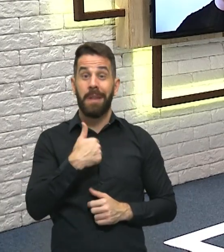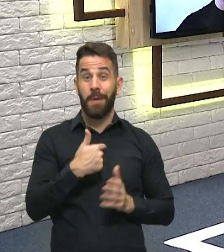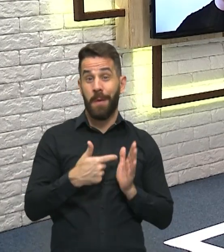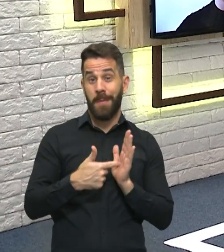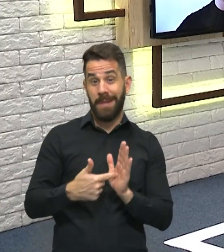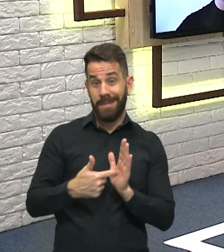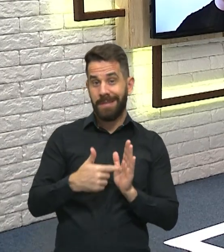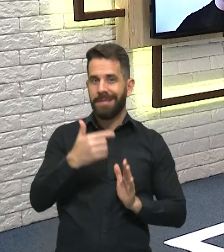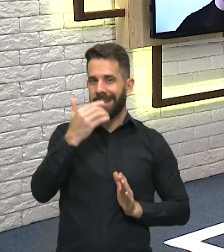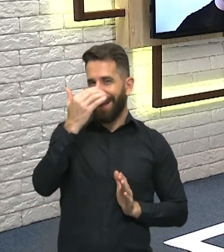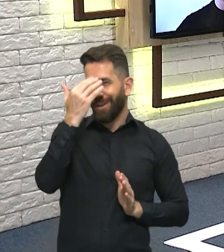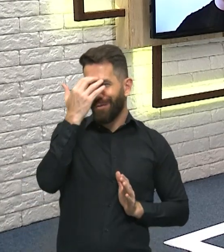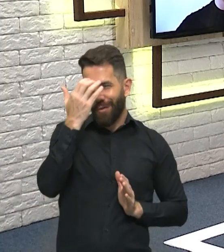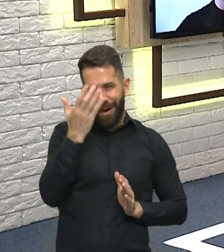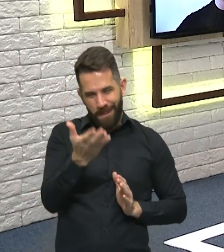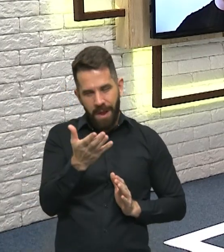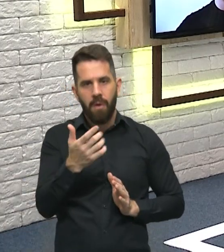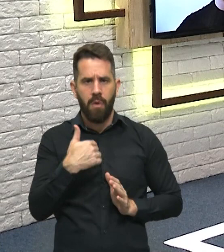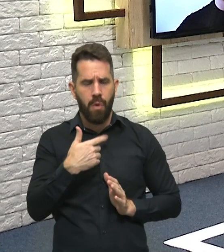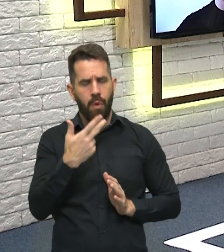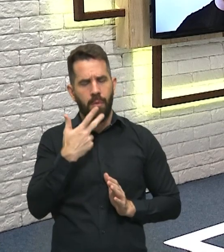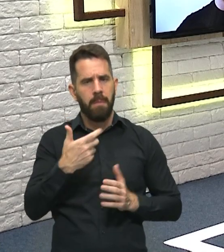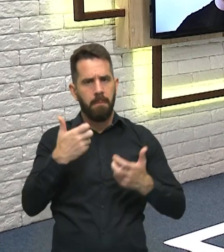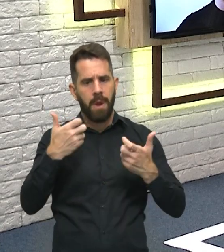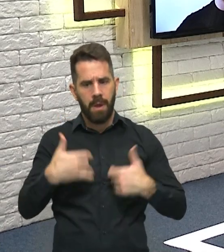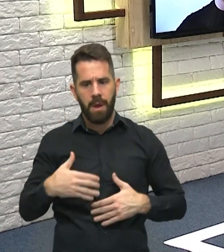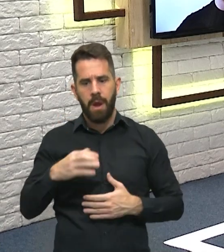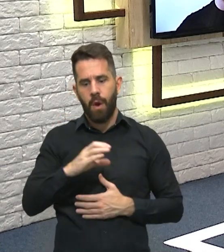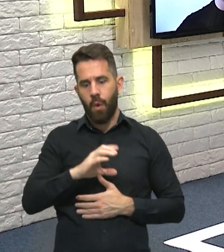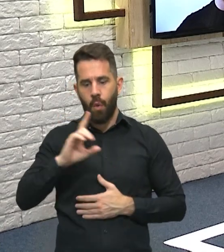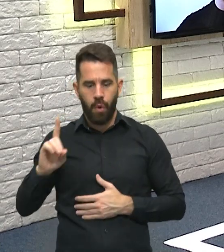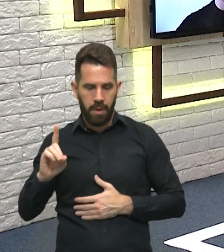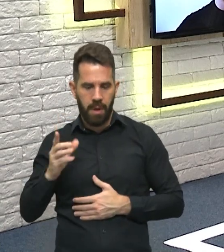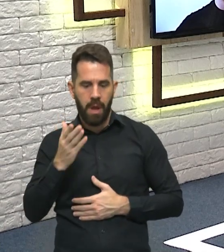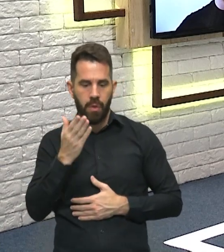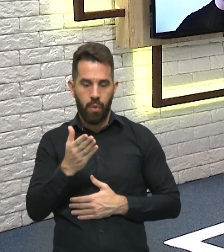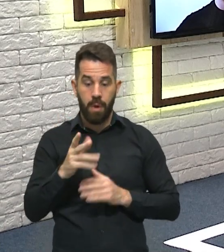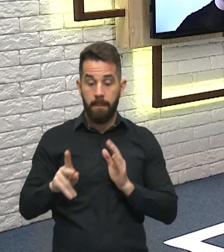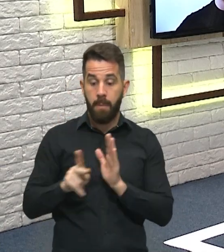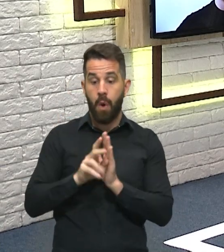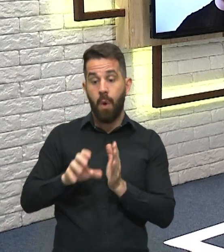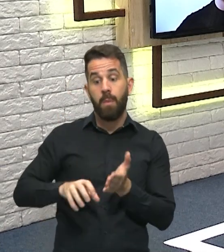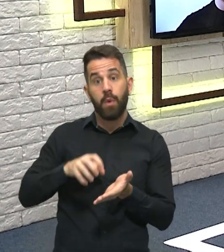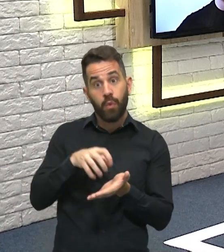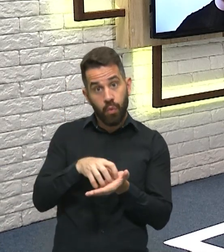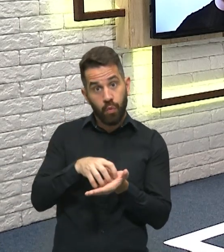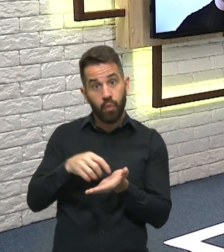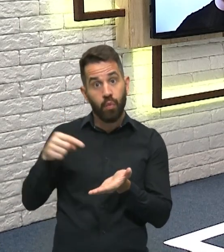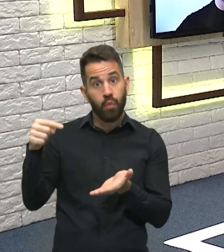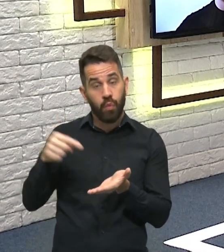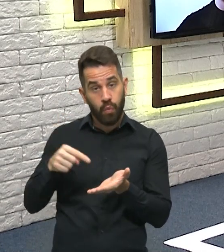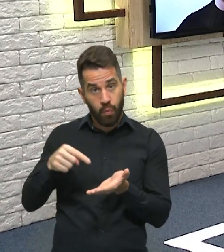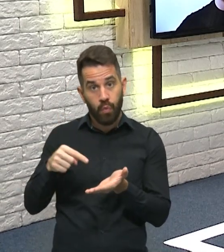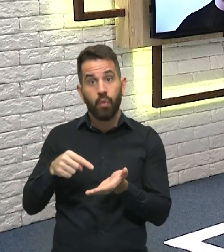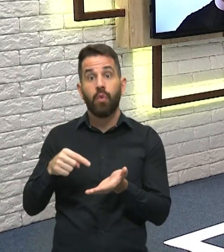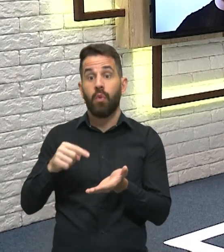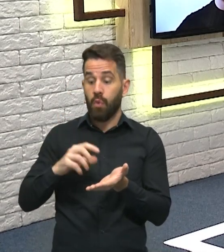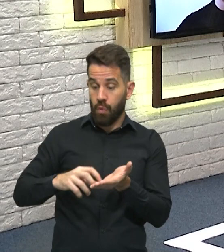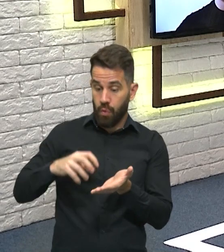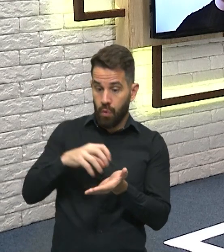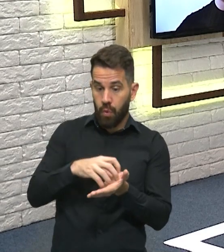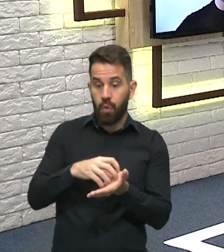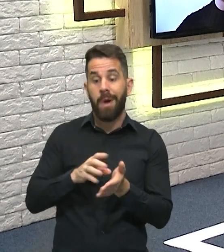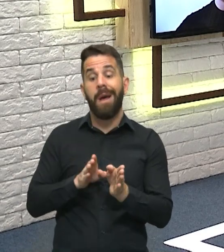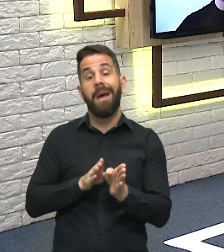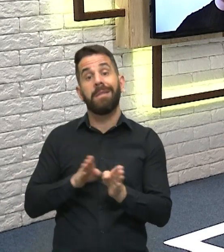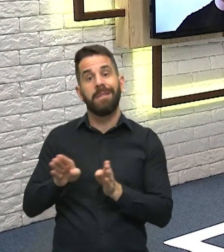é coordenador, né, então, do núcleo de... Pode passar, pedir para o pessoal. Ele é coordenador do núcleo de acessibilidade aqui da